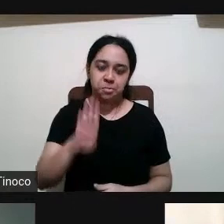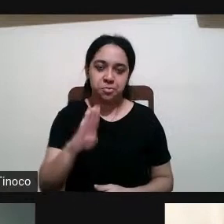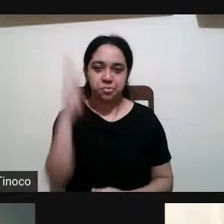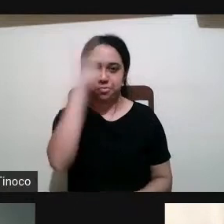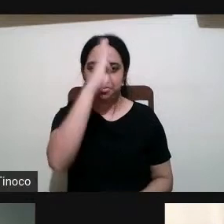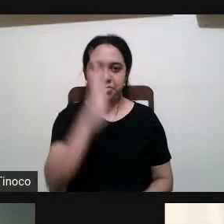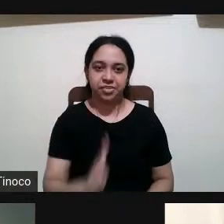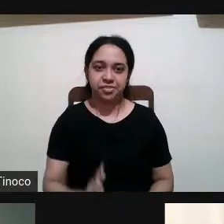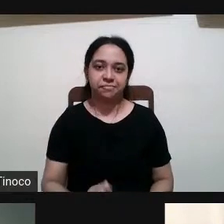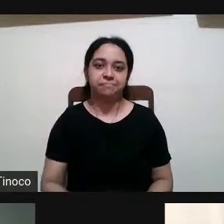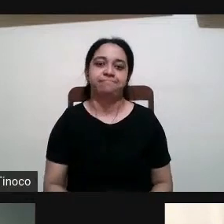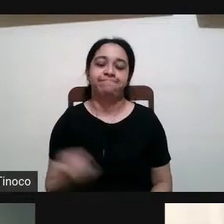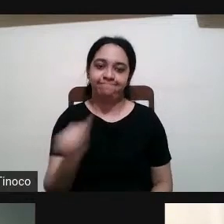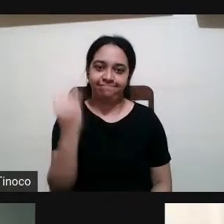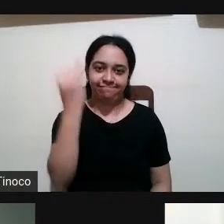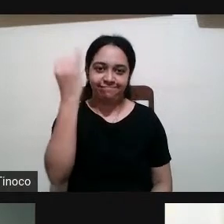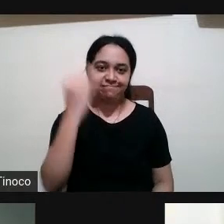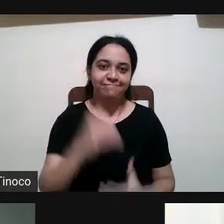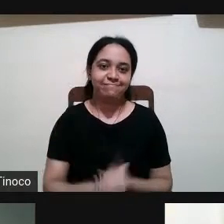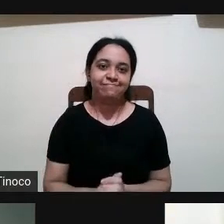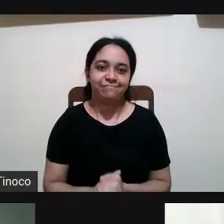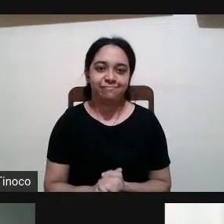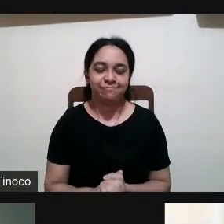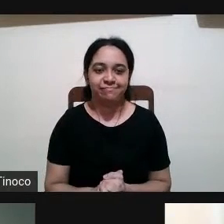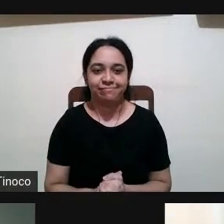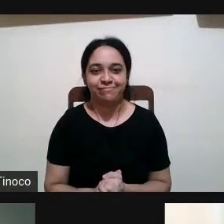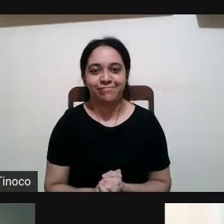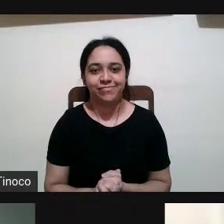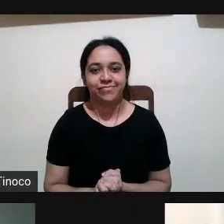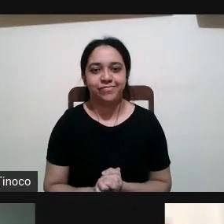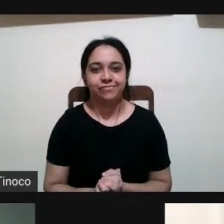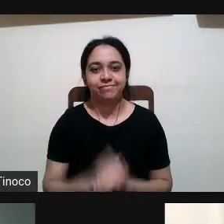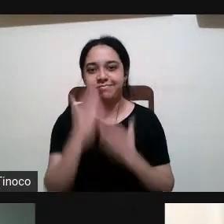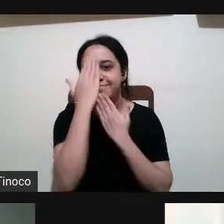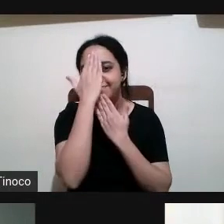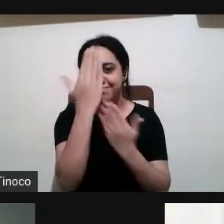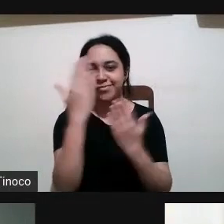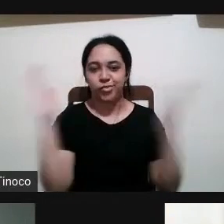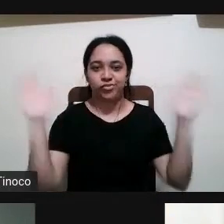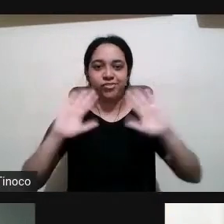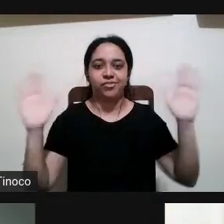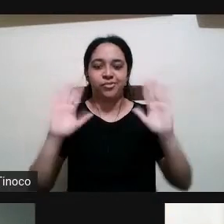Importantíssimo. Obrigado, tchau, pessoal. Boa noite. Tchau.